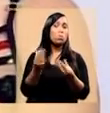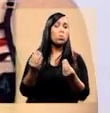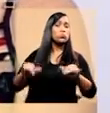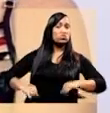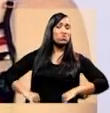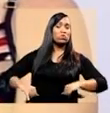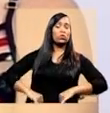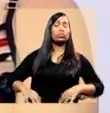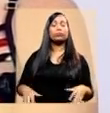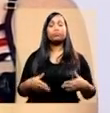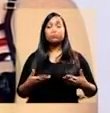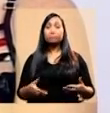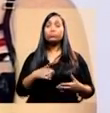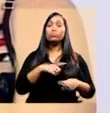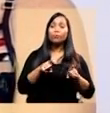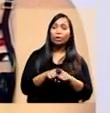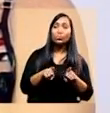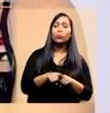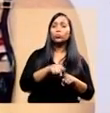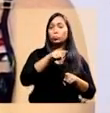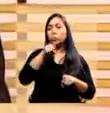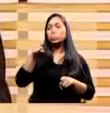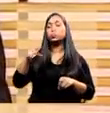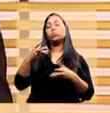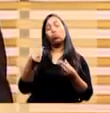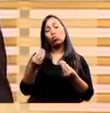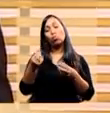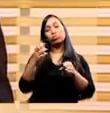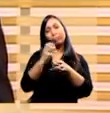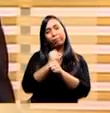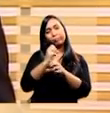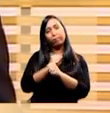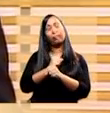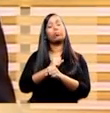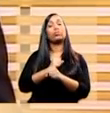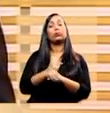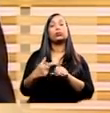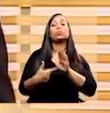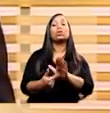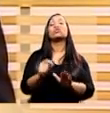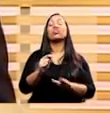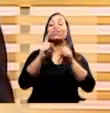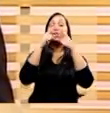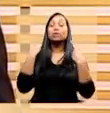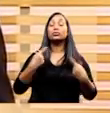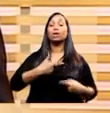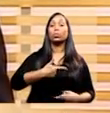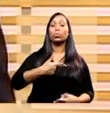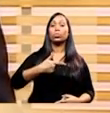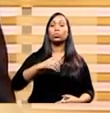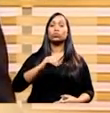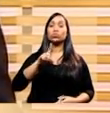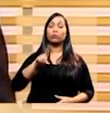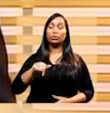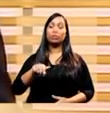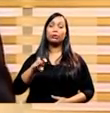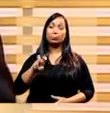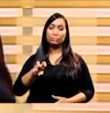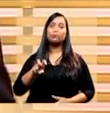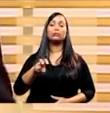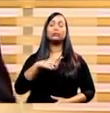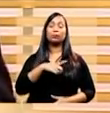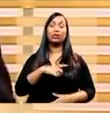muito sofrimento. Tem outro dado aqui bastante significativo, que é do Mapa da Violência 2015, ele mostra que houve